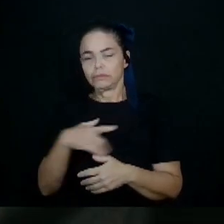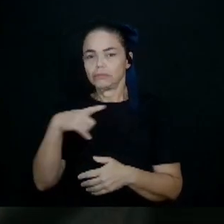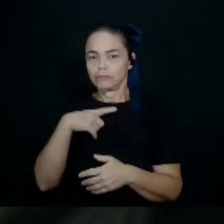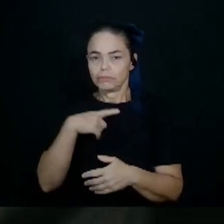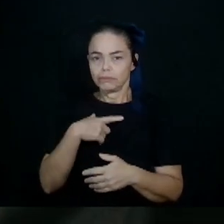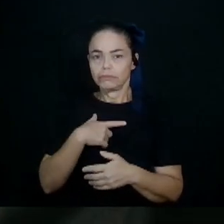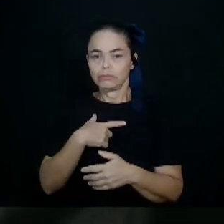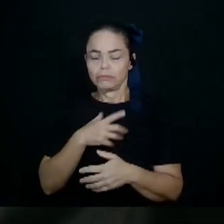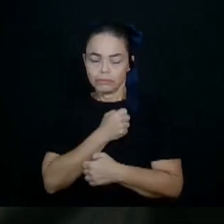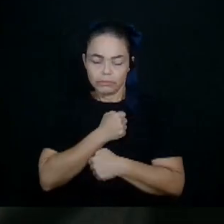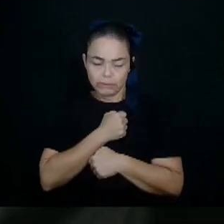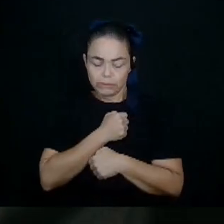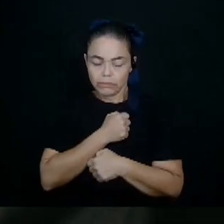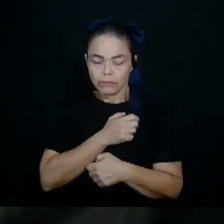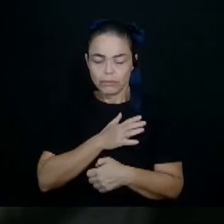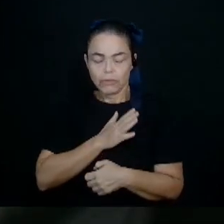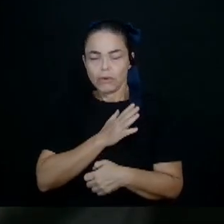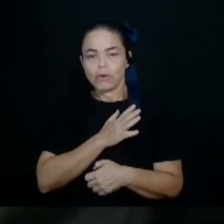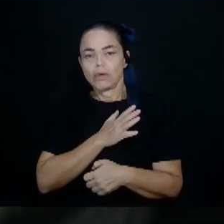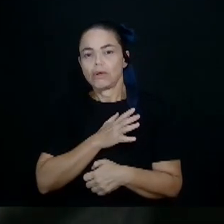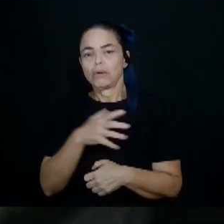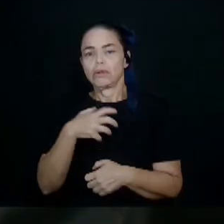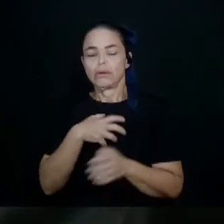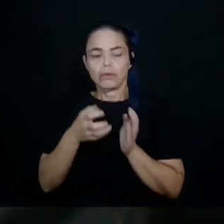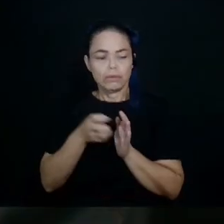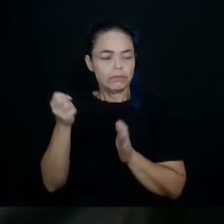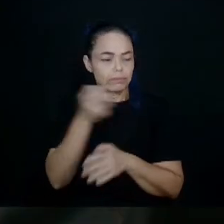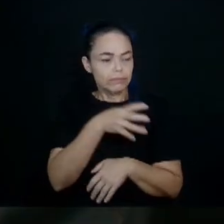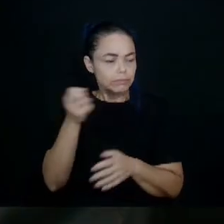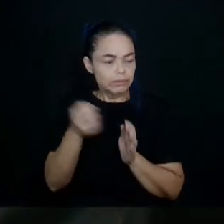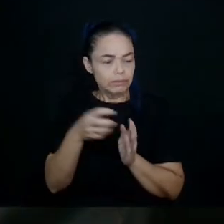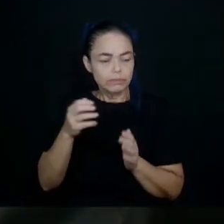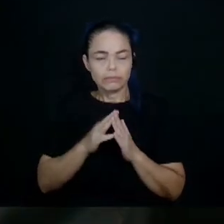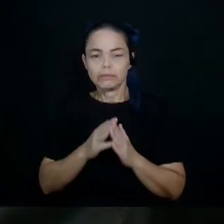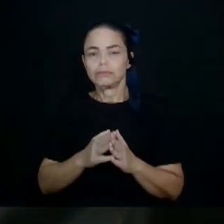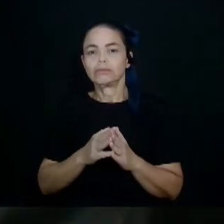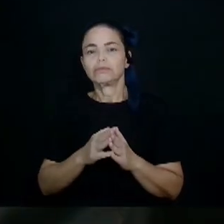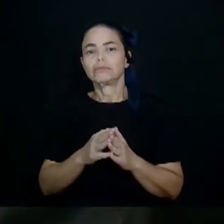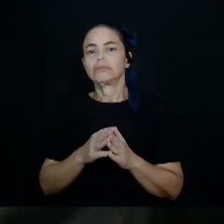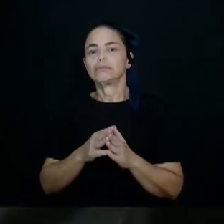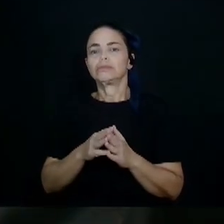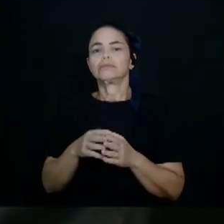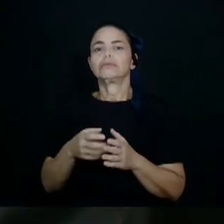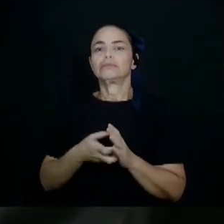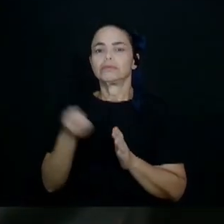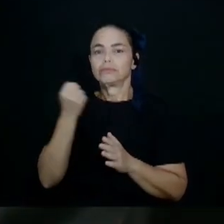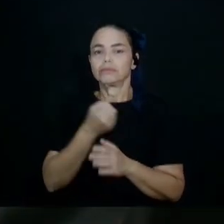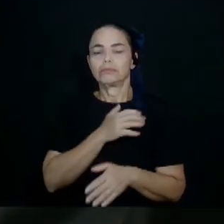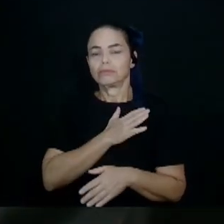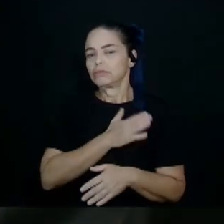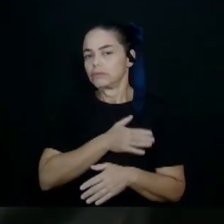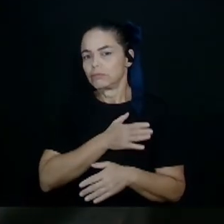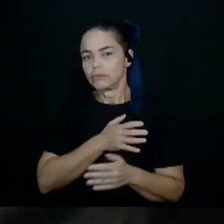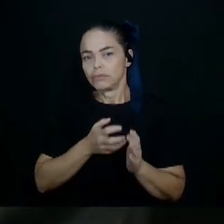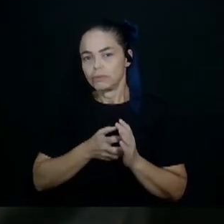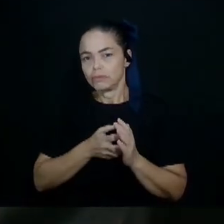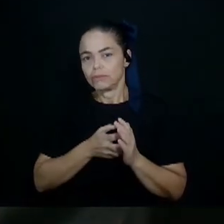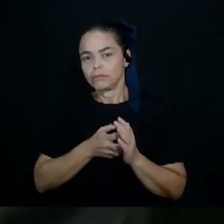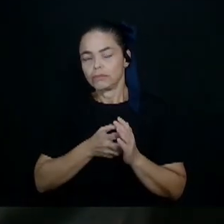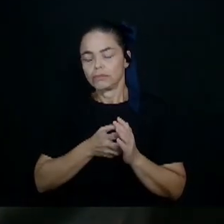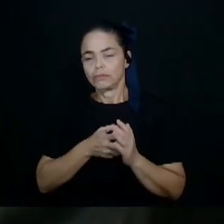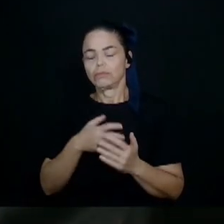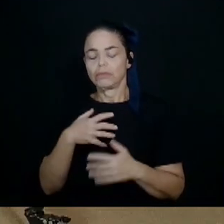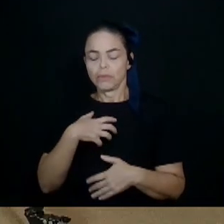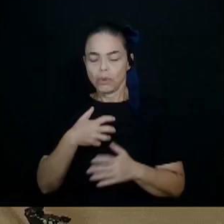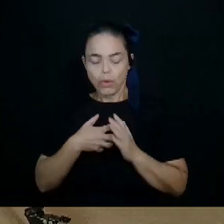apego emocional e que arrancar alguma coisa de dentro ali da casa é como se estivesse arrancando uma parte da pessoa.